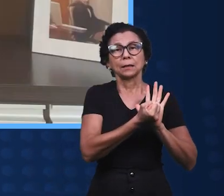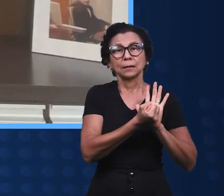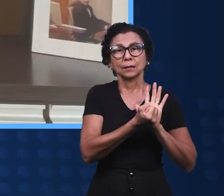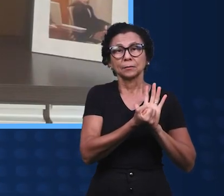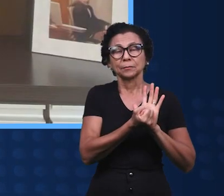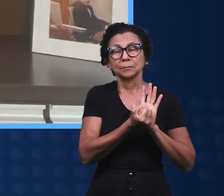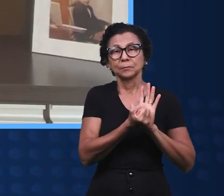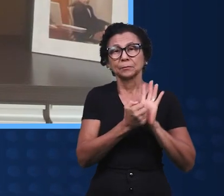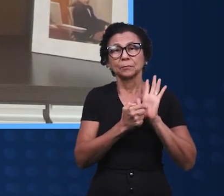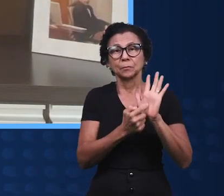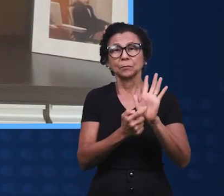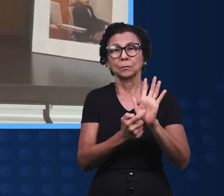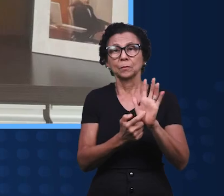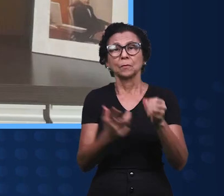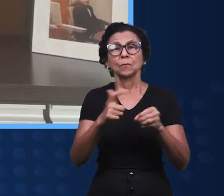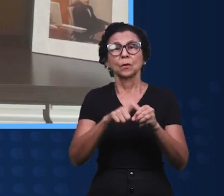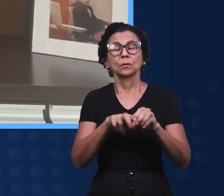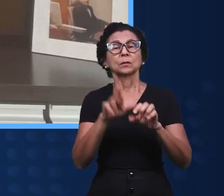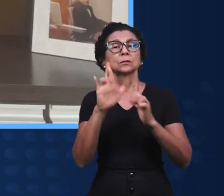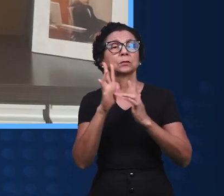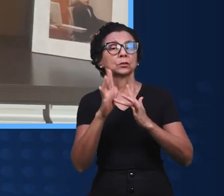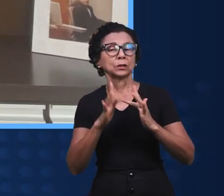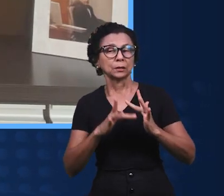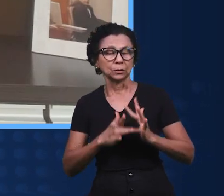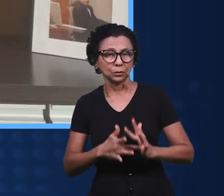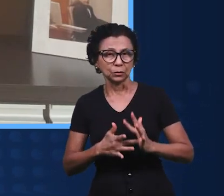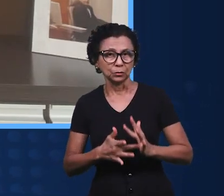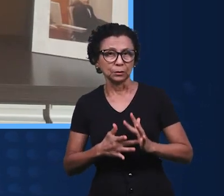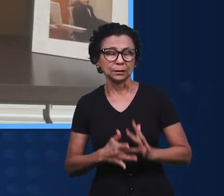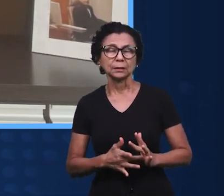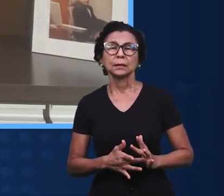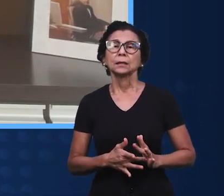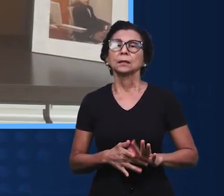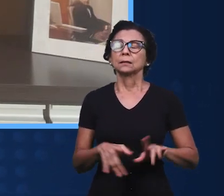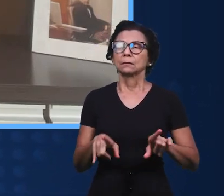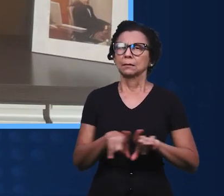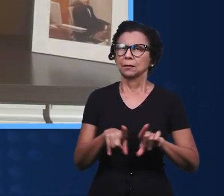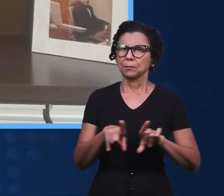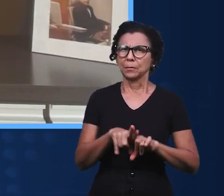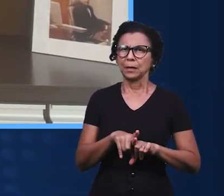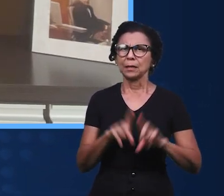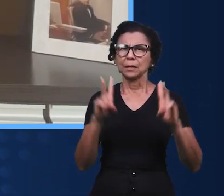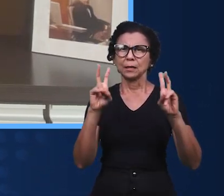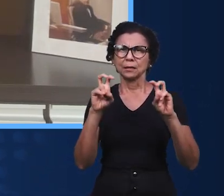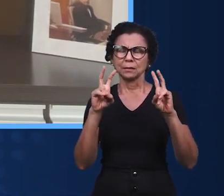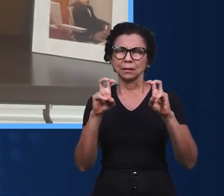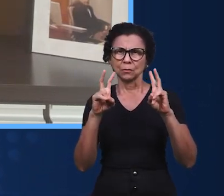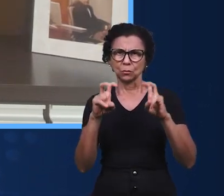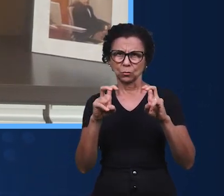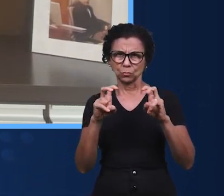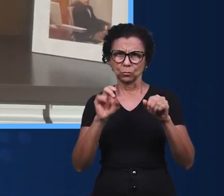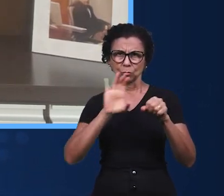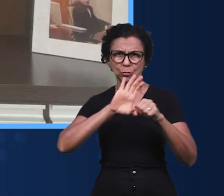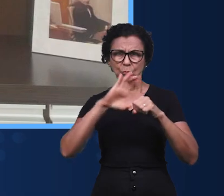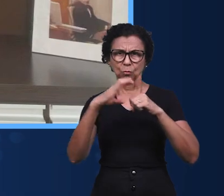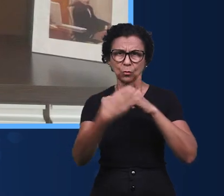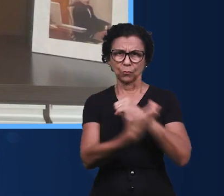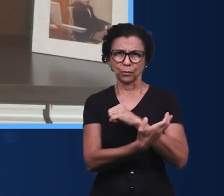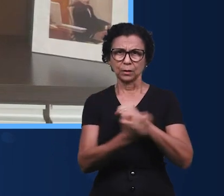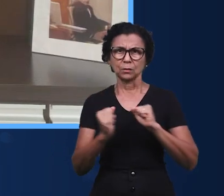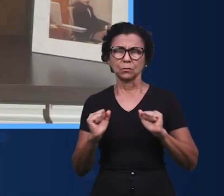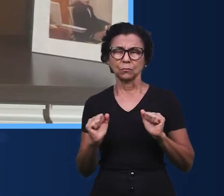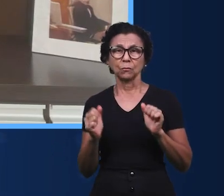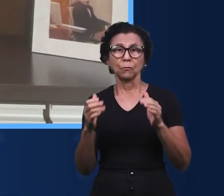Jesus. Inclusive, esse aspecto foi bem enfatizado no evento Trombetas e Festas